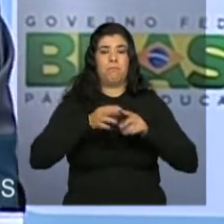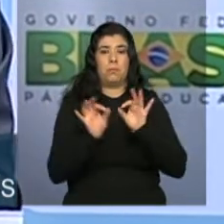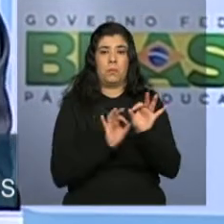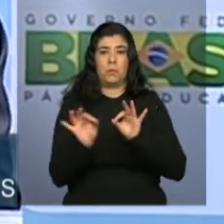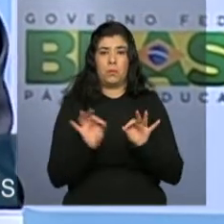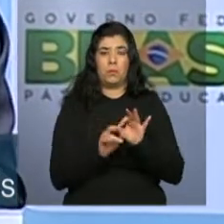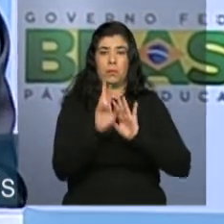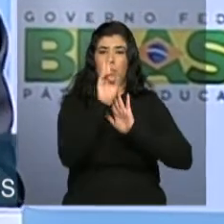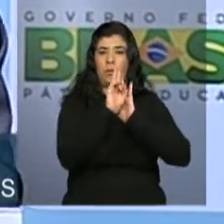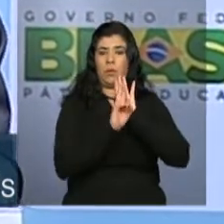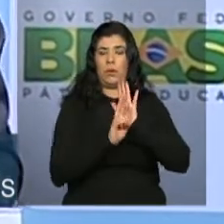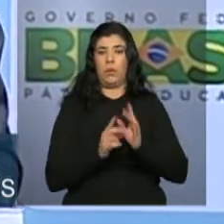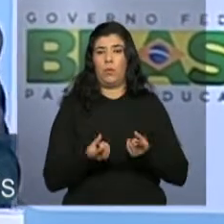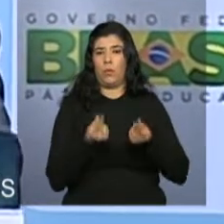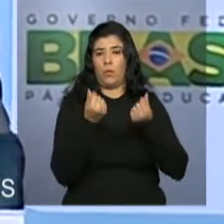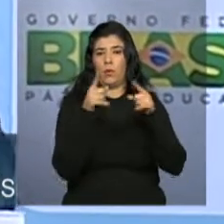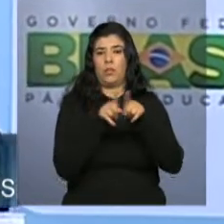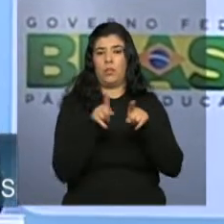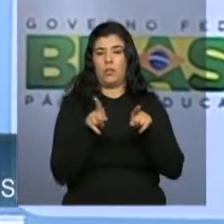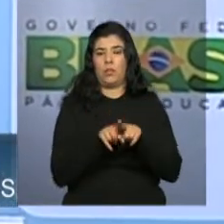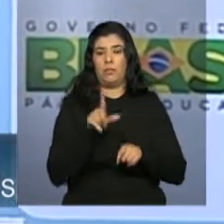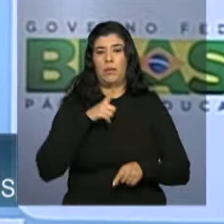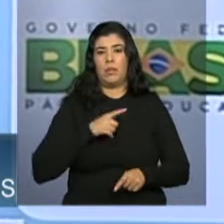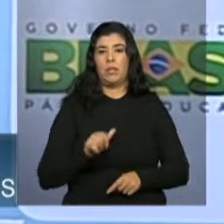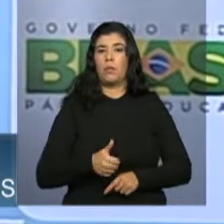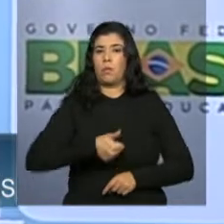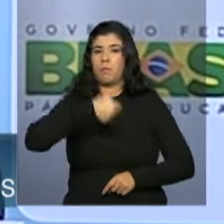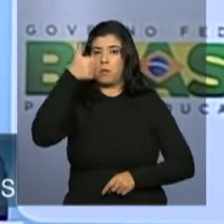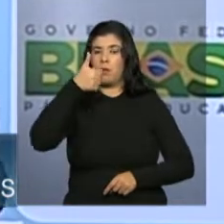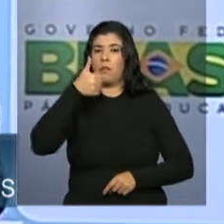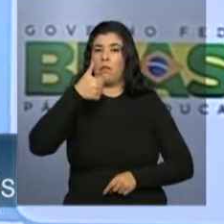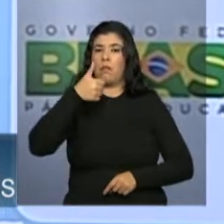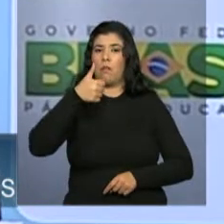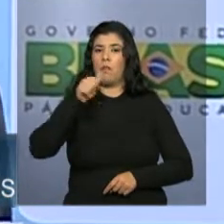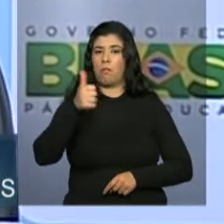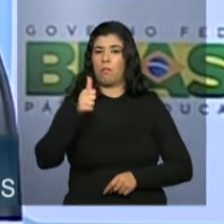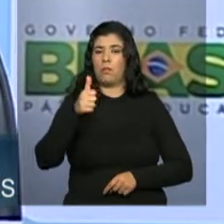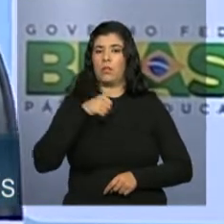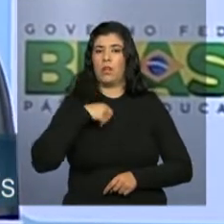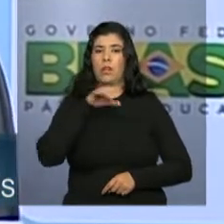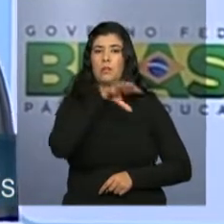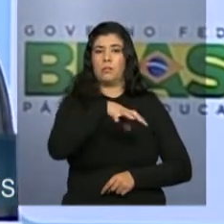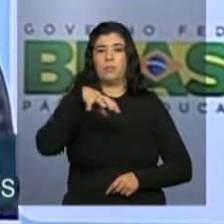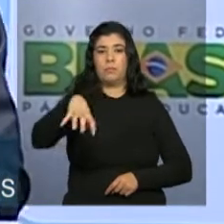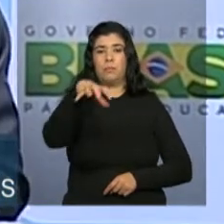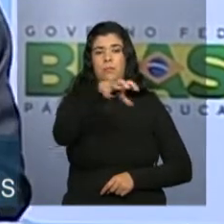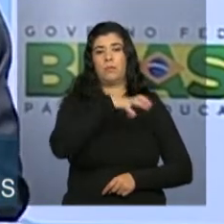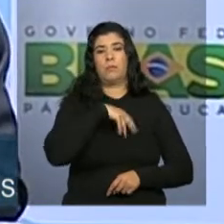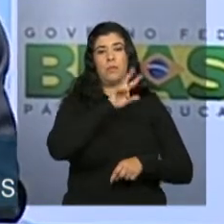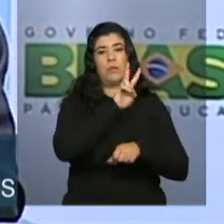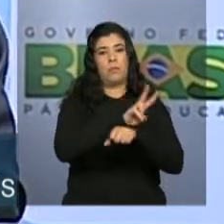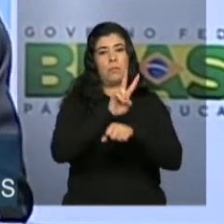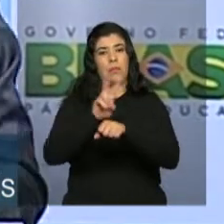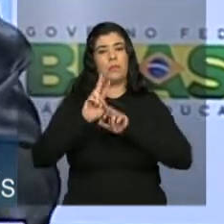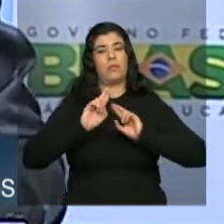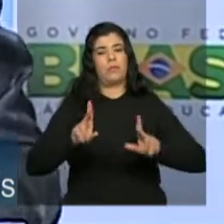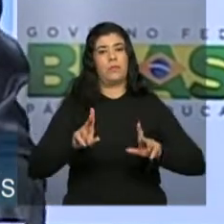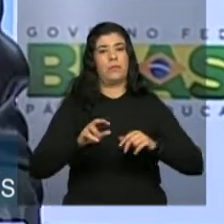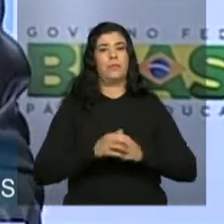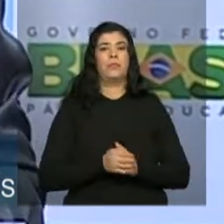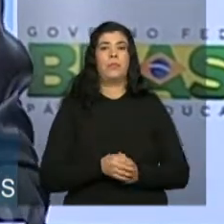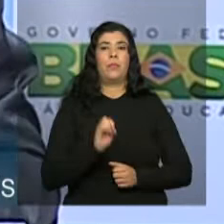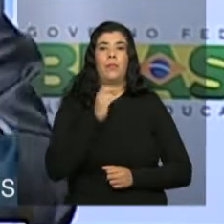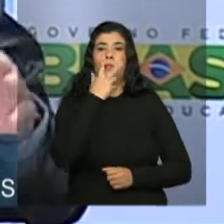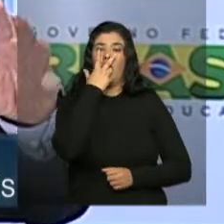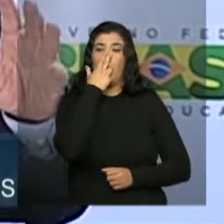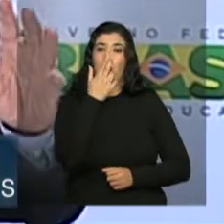regulação dos preços garantindo essa qualificação do setor e acho que essas medidas de monitoramento né que